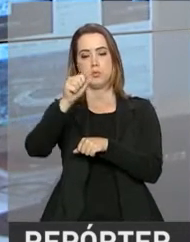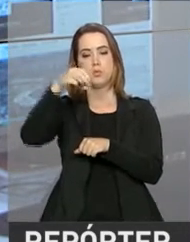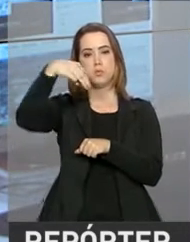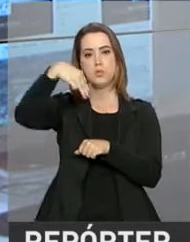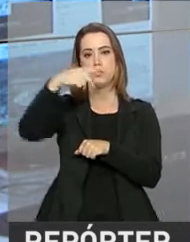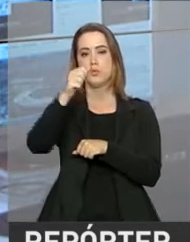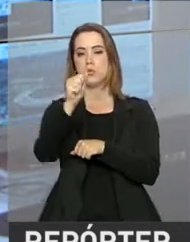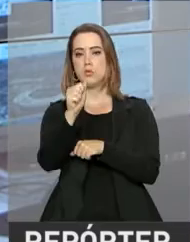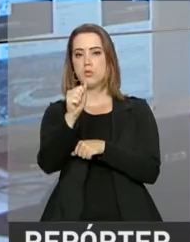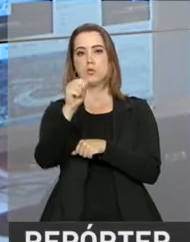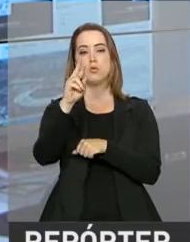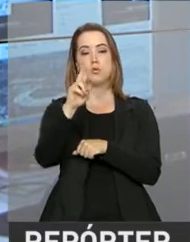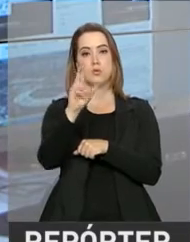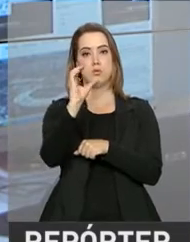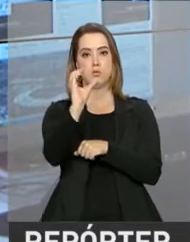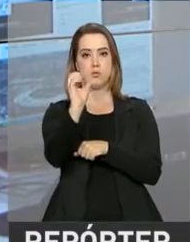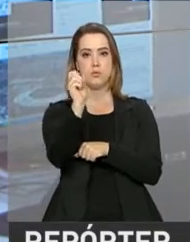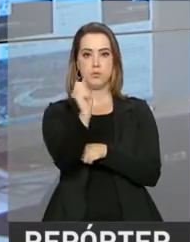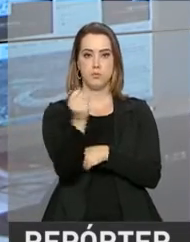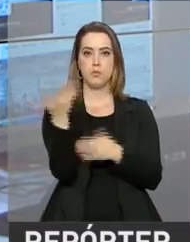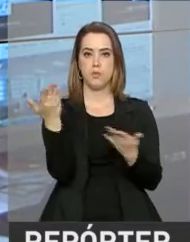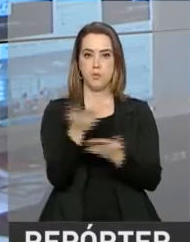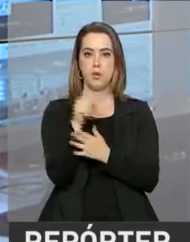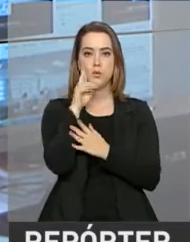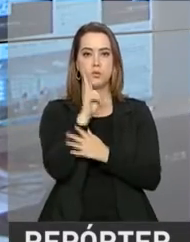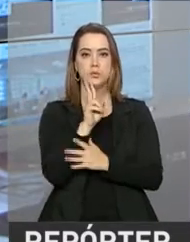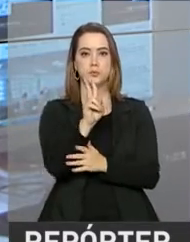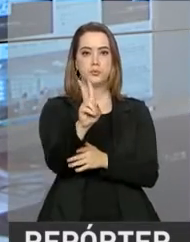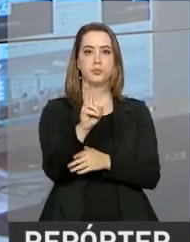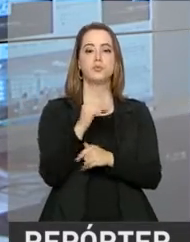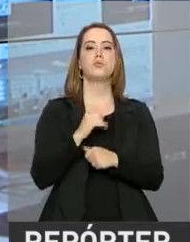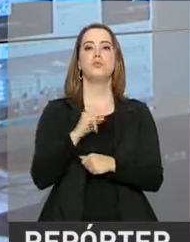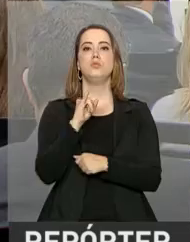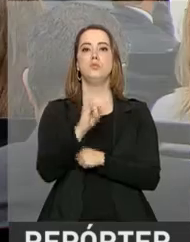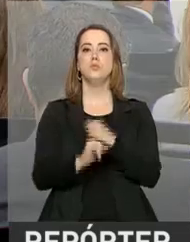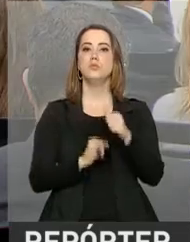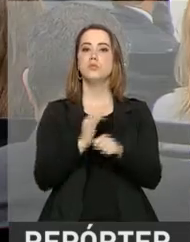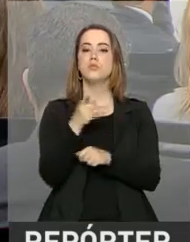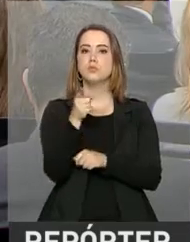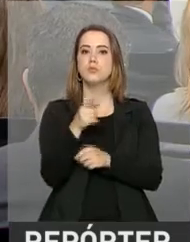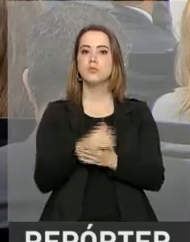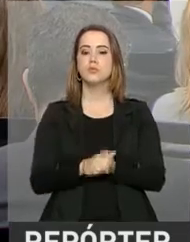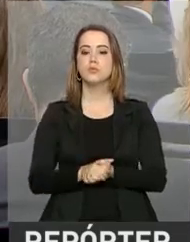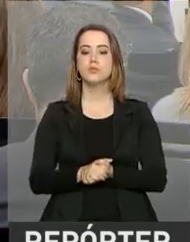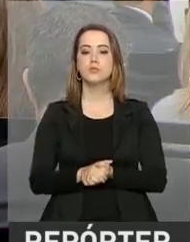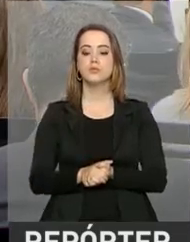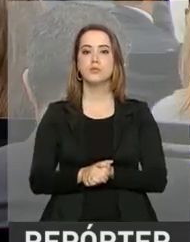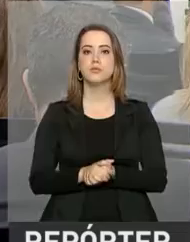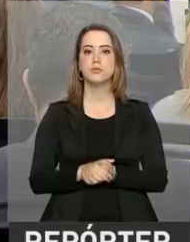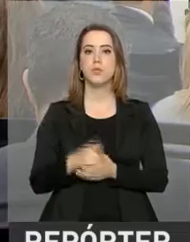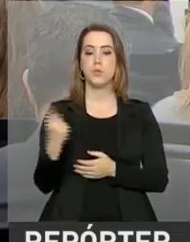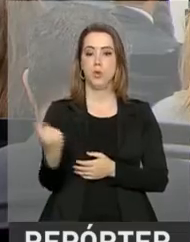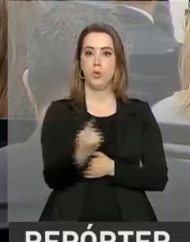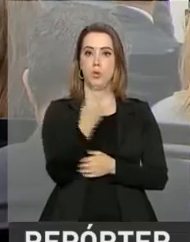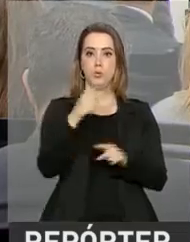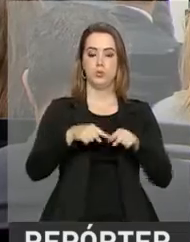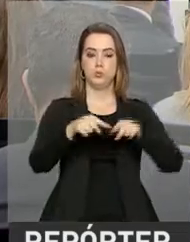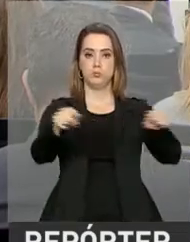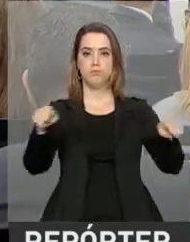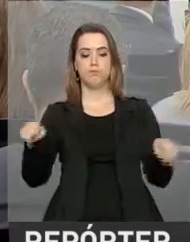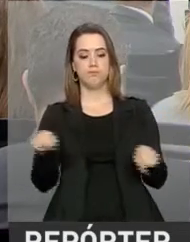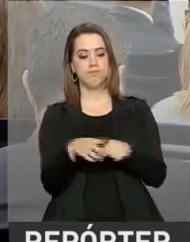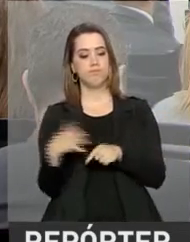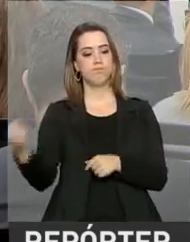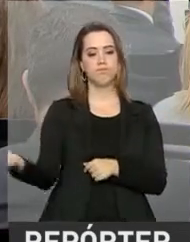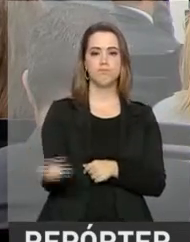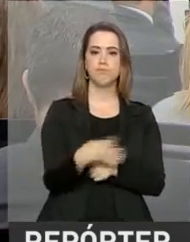e aplicativos para celular. Vamos ver na reportagem de João Pedro Neto. Um espaço voltado para a